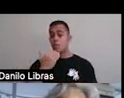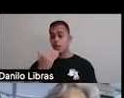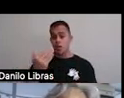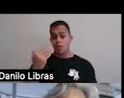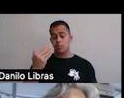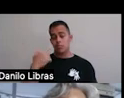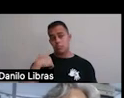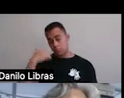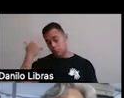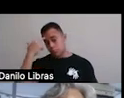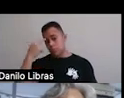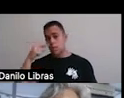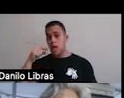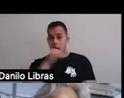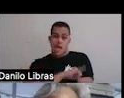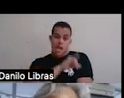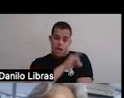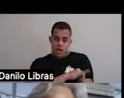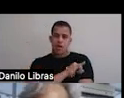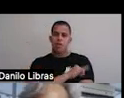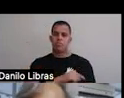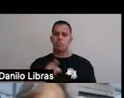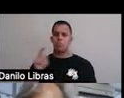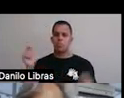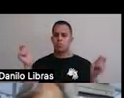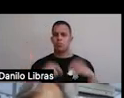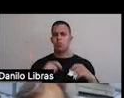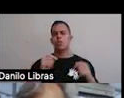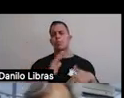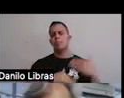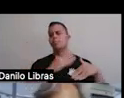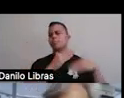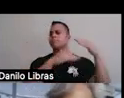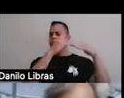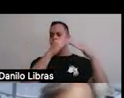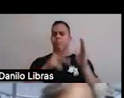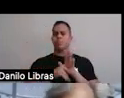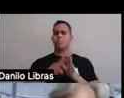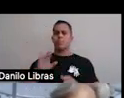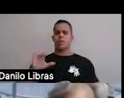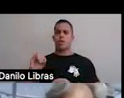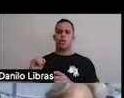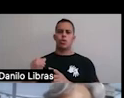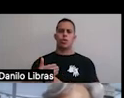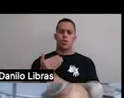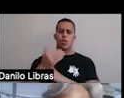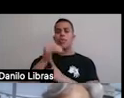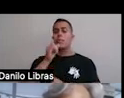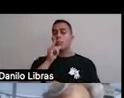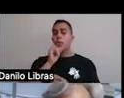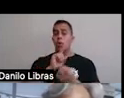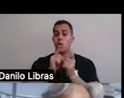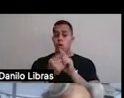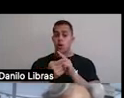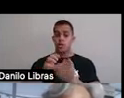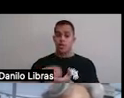Janeiro tem um potencial enorme para a biotecnologia, porque, ao contrário, por exemplo, desses grandes centros